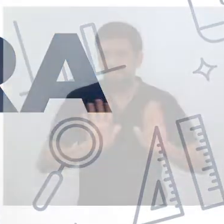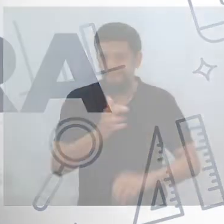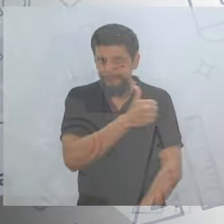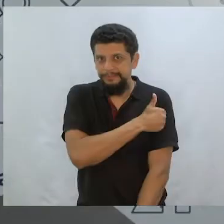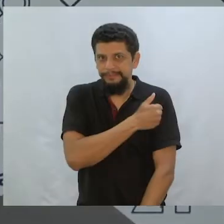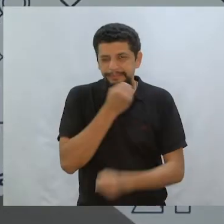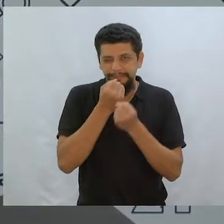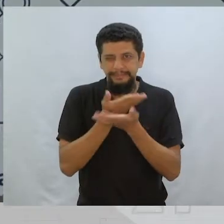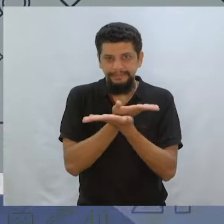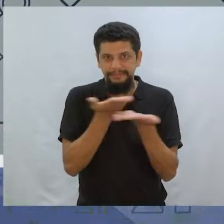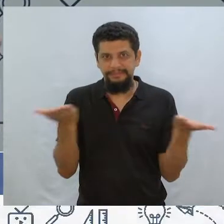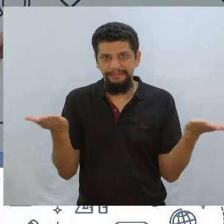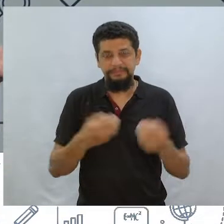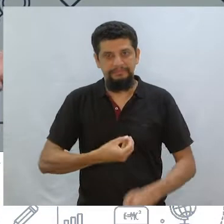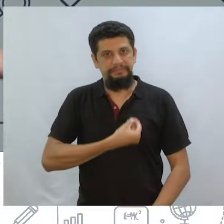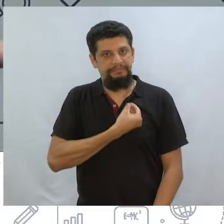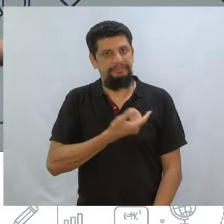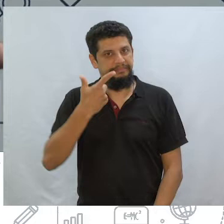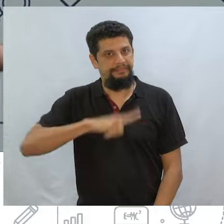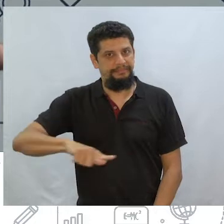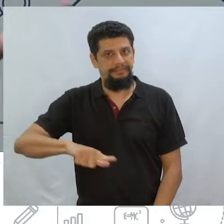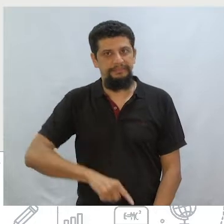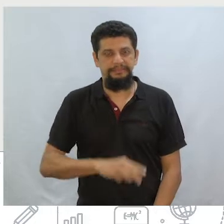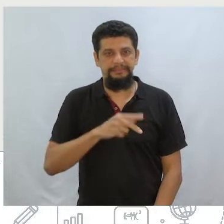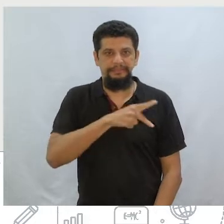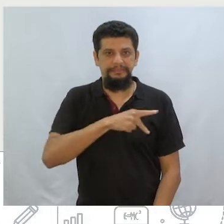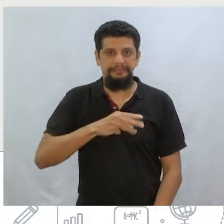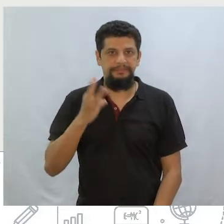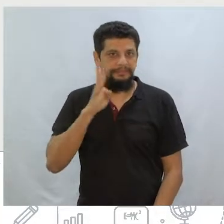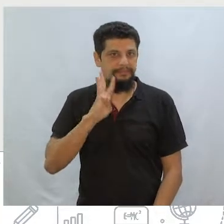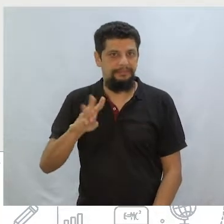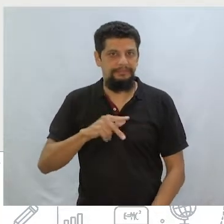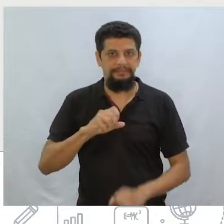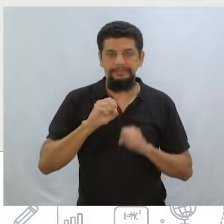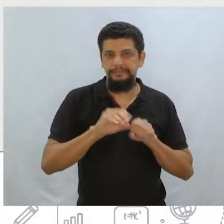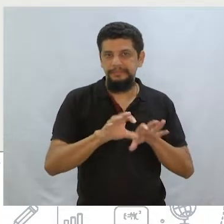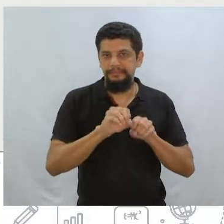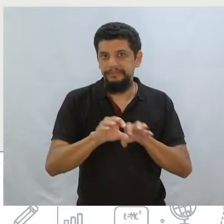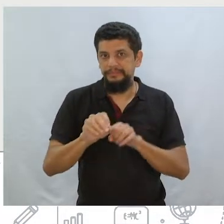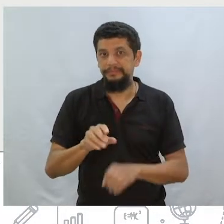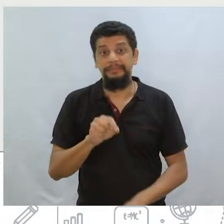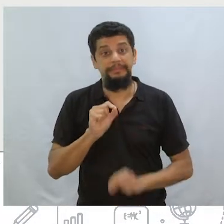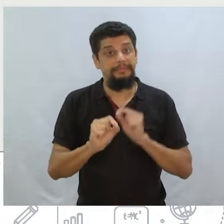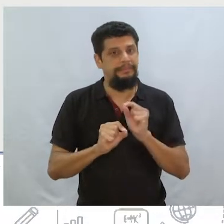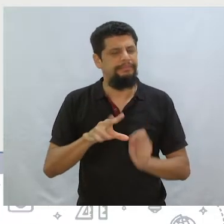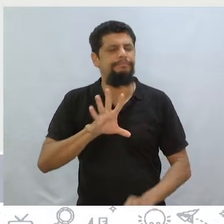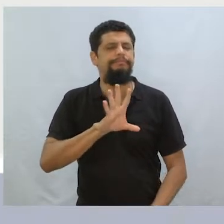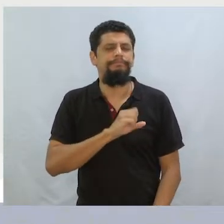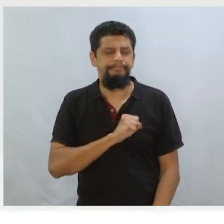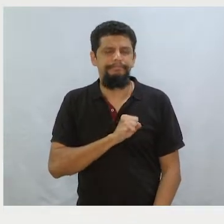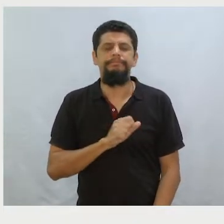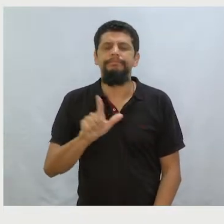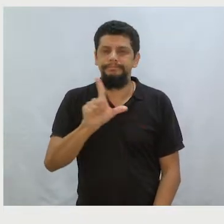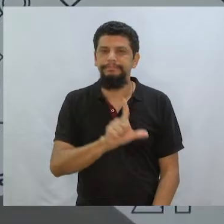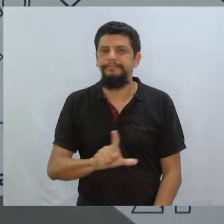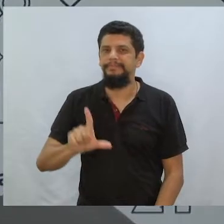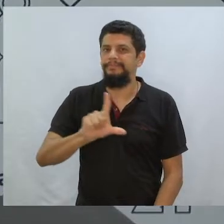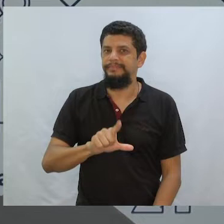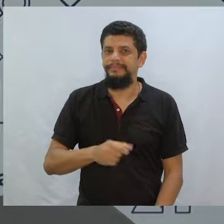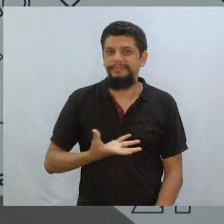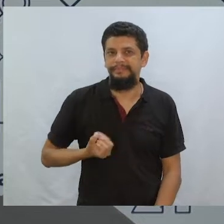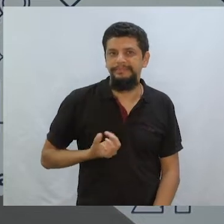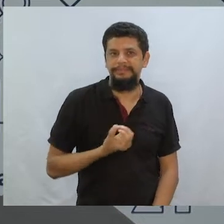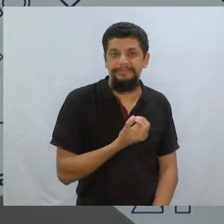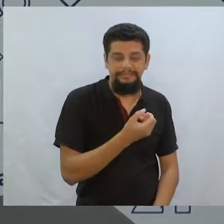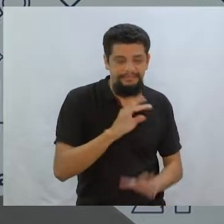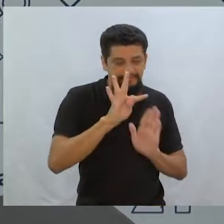Olá pessoal tudo bem com vocês estou de volta Professor Emerson para trabalhar o quê aquilo que a gente tanto ama literatura